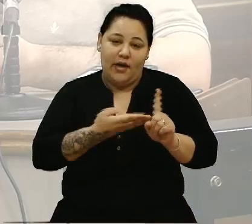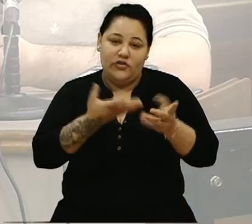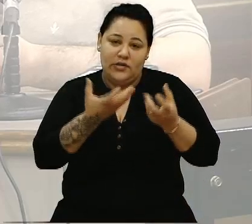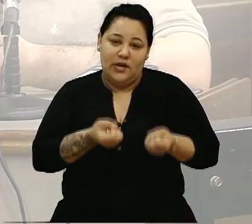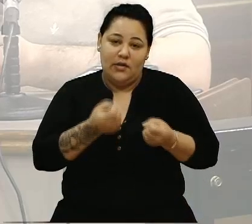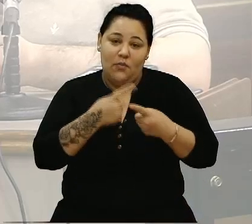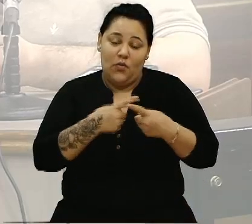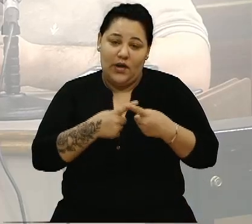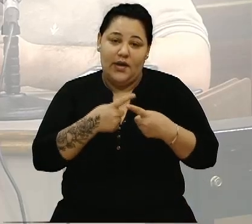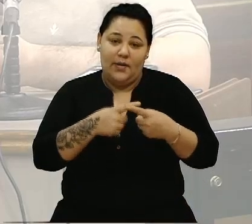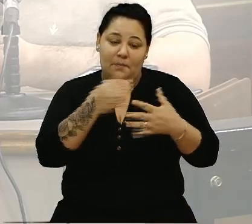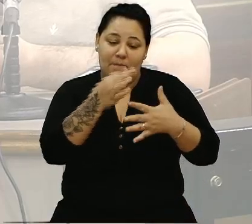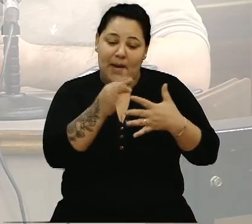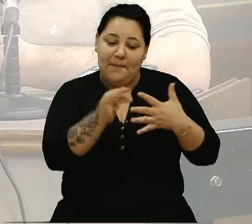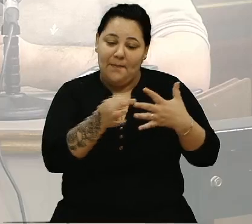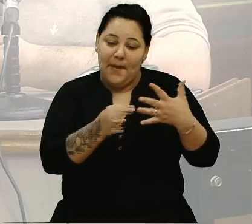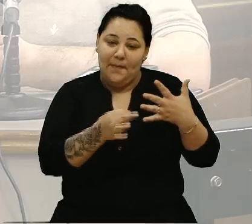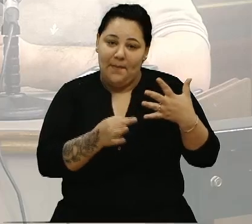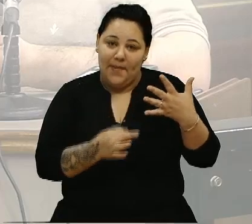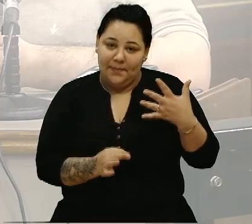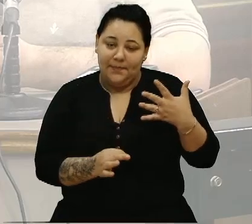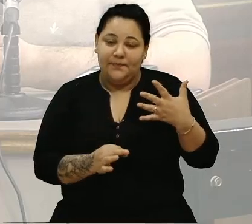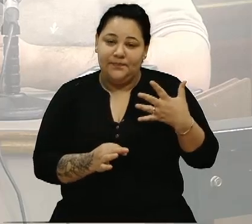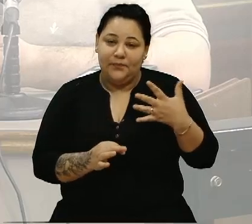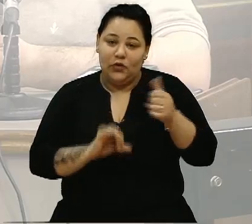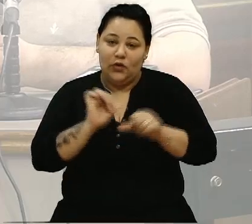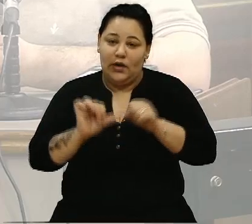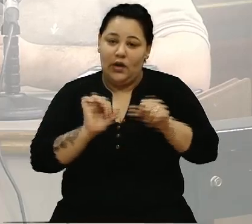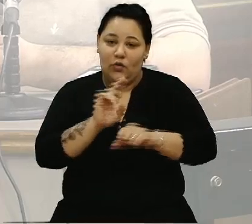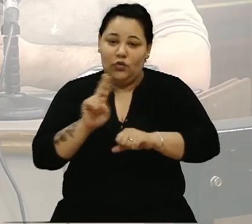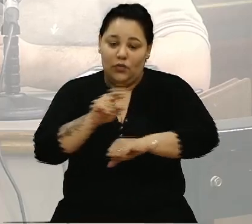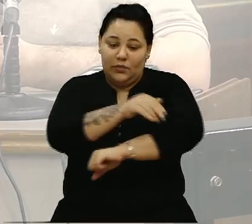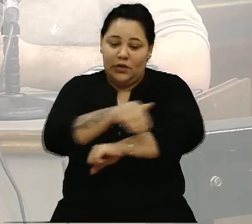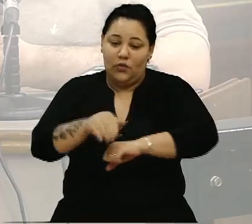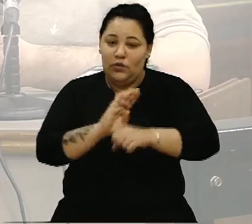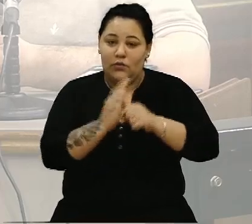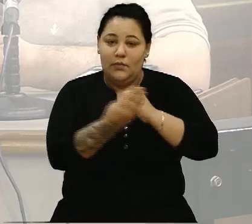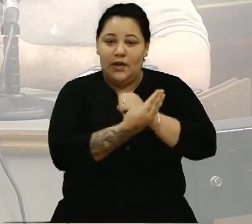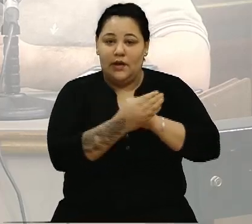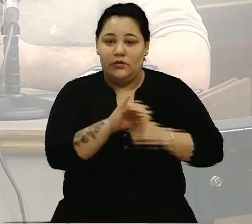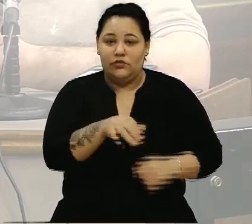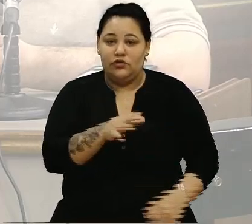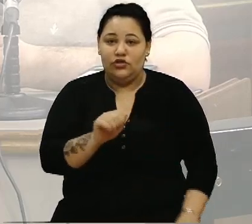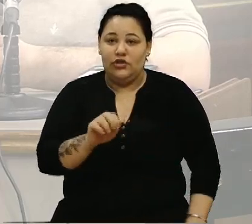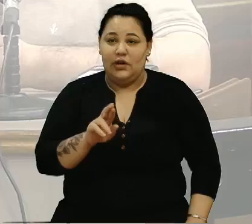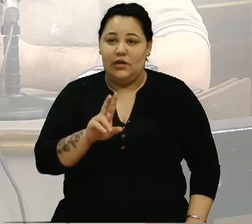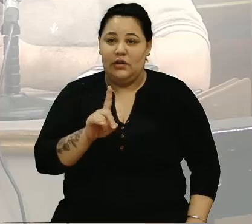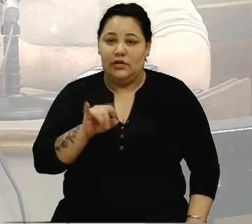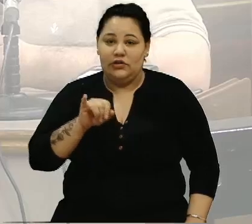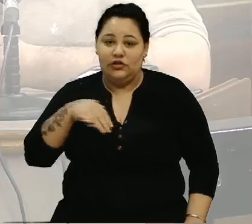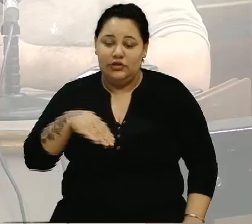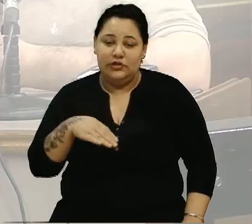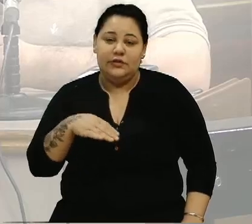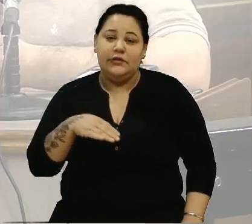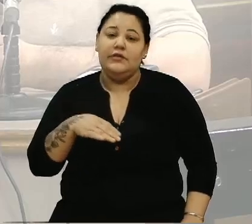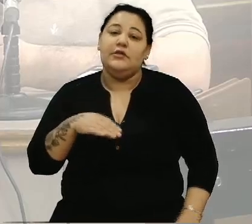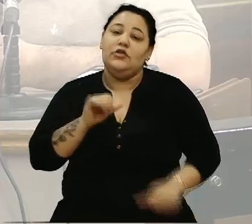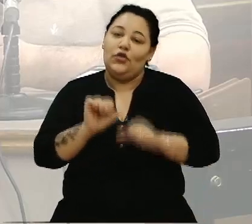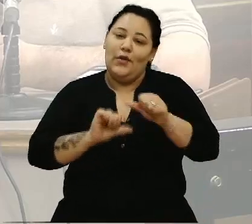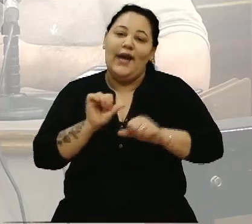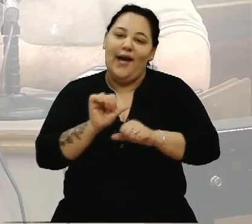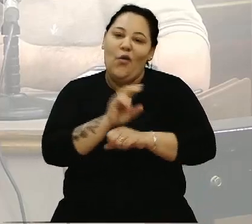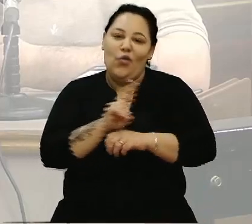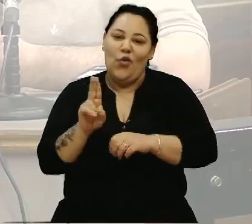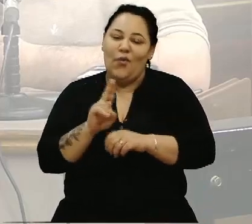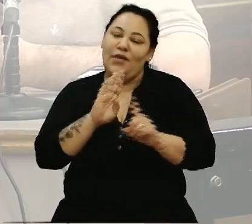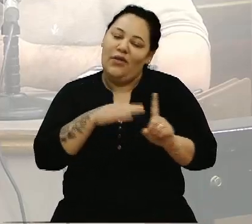pares para que a rua codificada no bairro Jardim Iracema passe a se chamar Rua Plínio Mioranza. Então